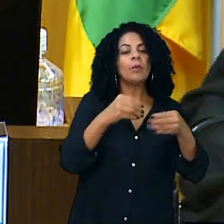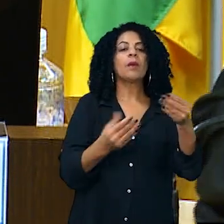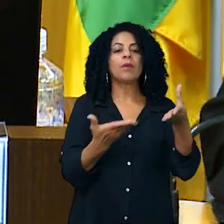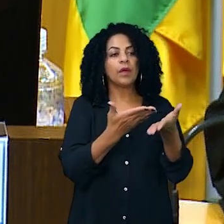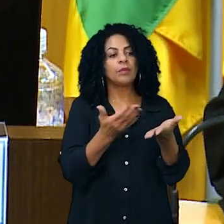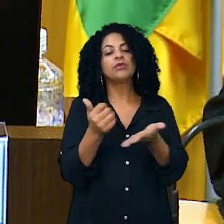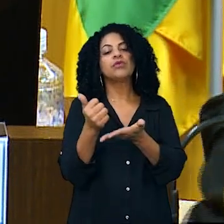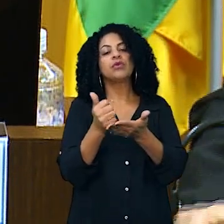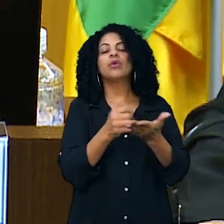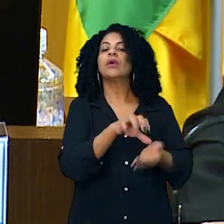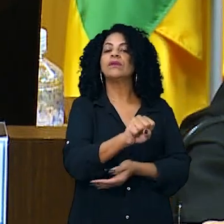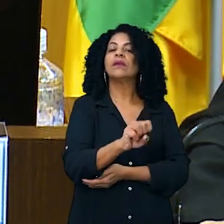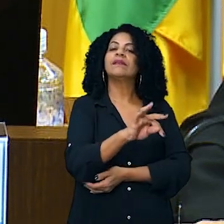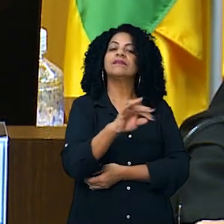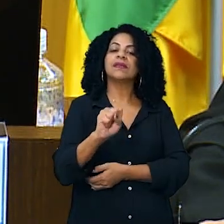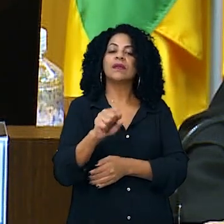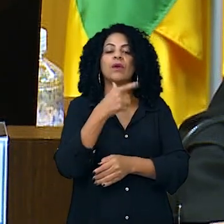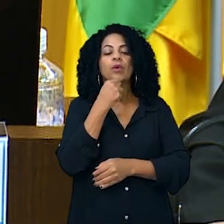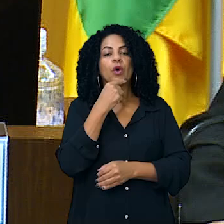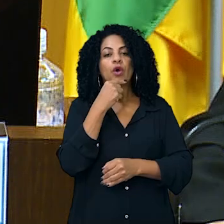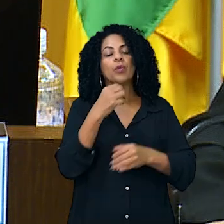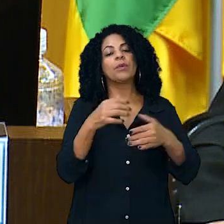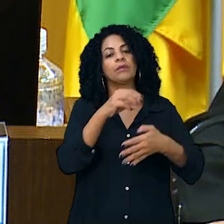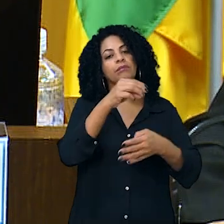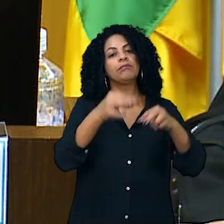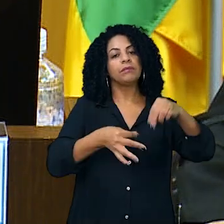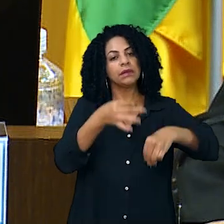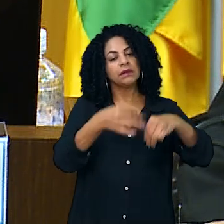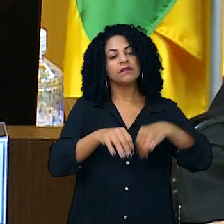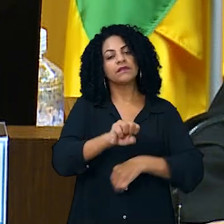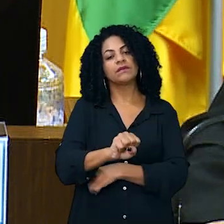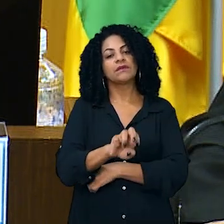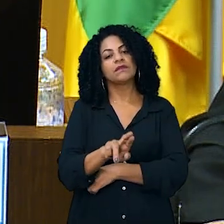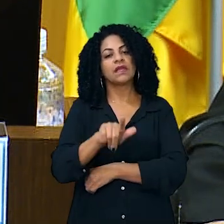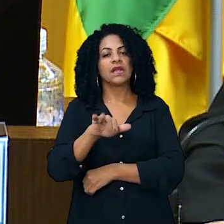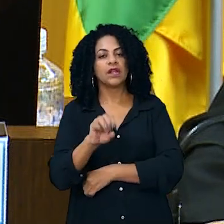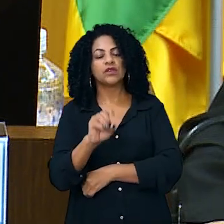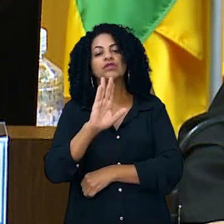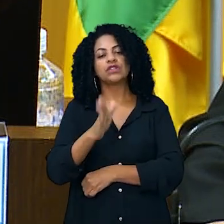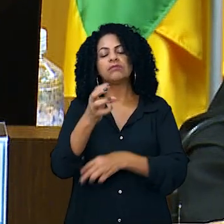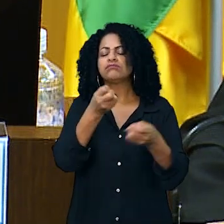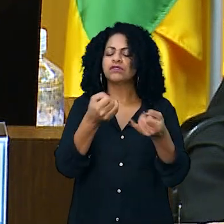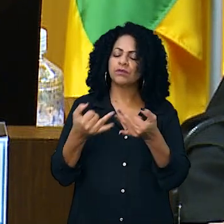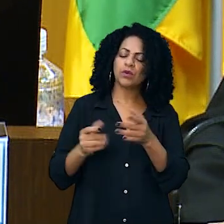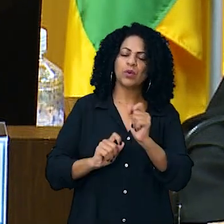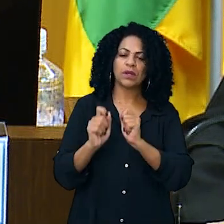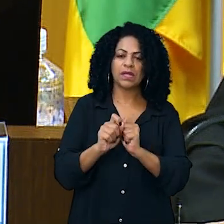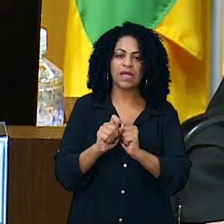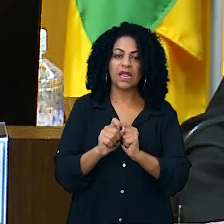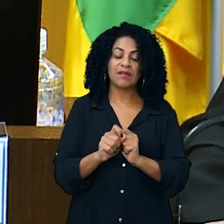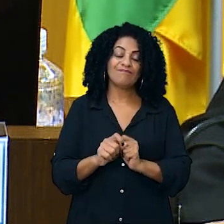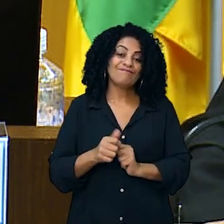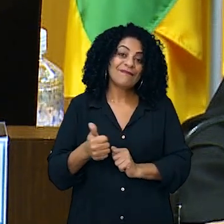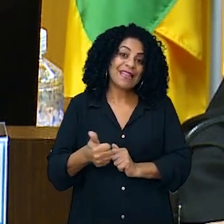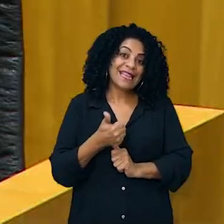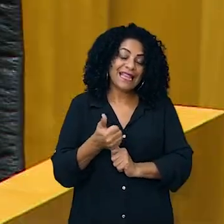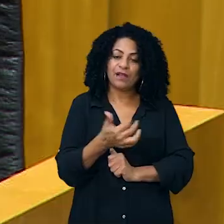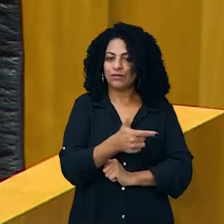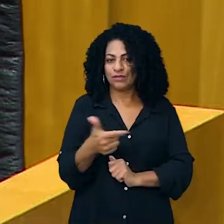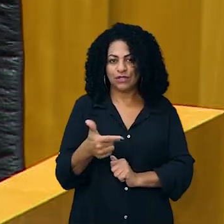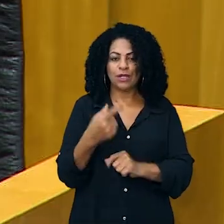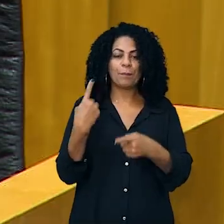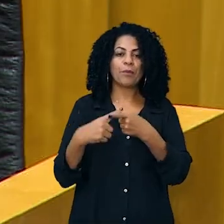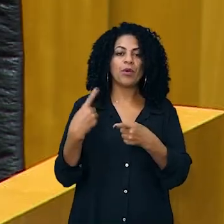Sérgio Martins, da 8ª turma. O ministro explicou que a análise do recurso não era viável. Isso porque o caso